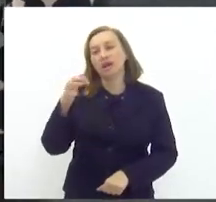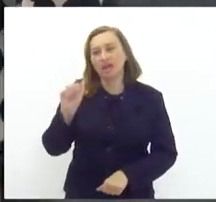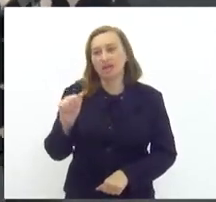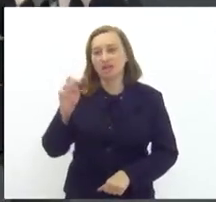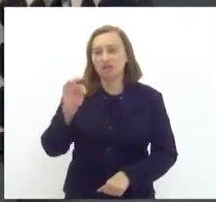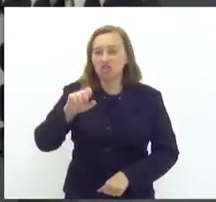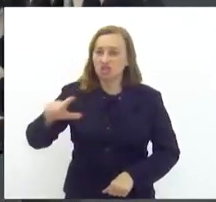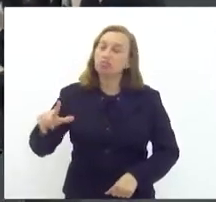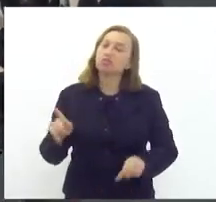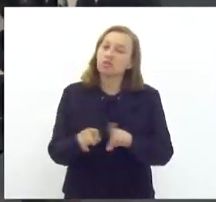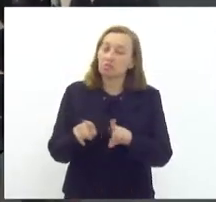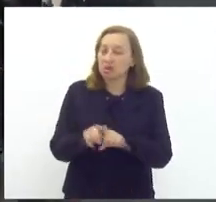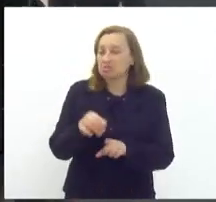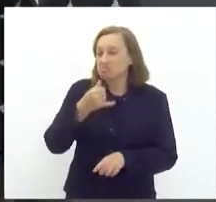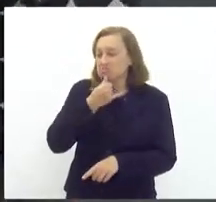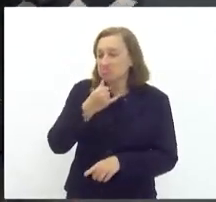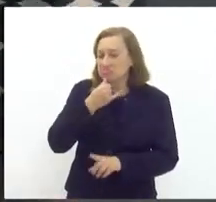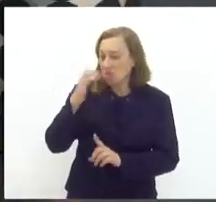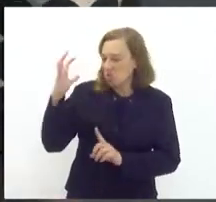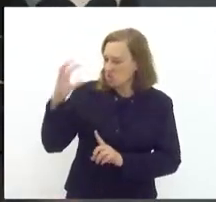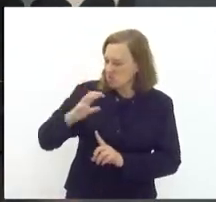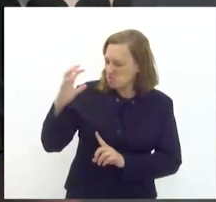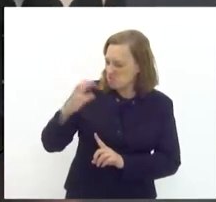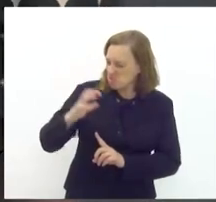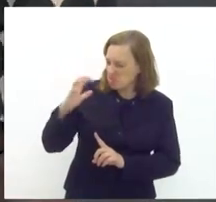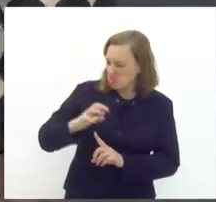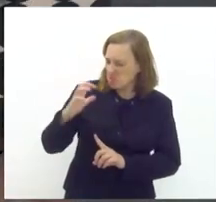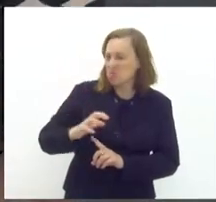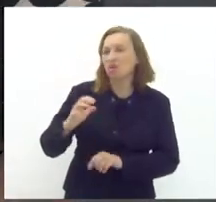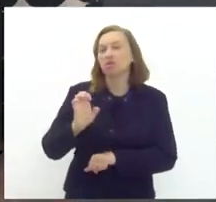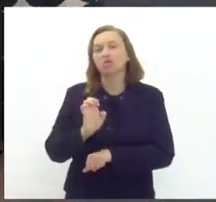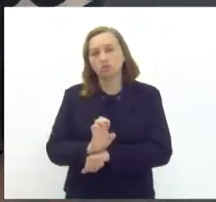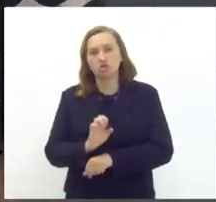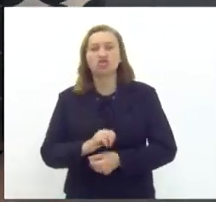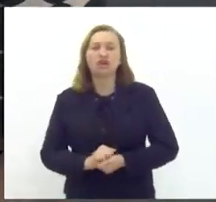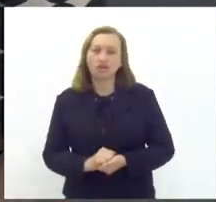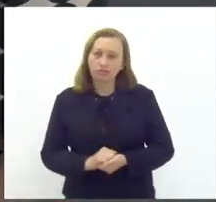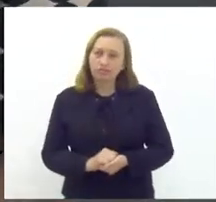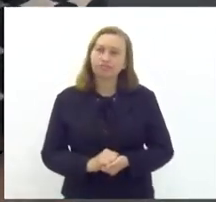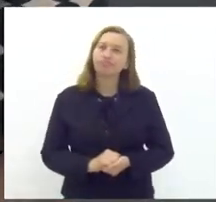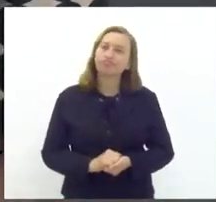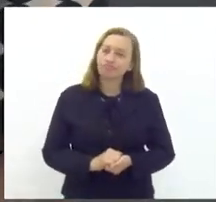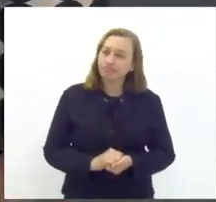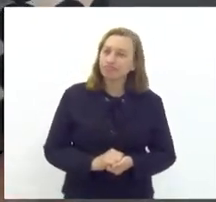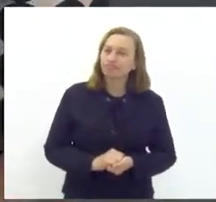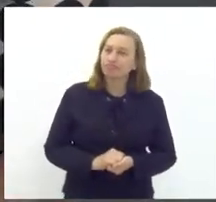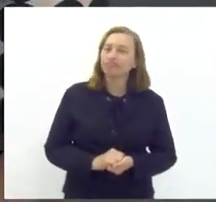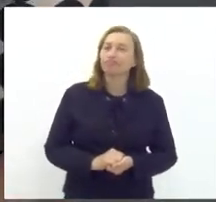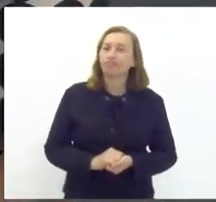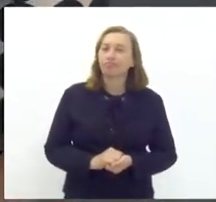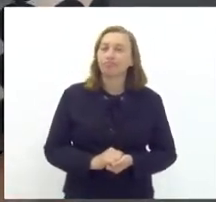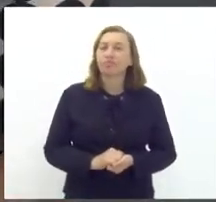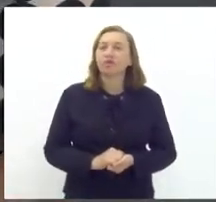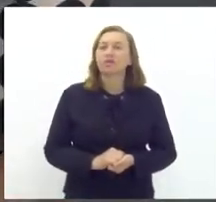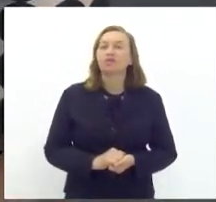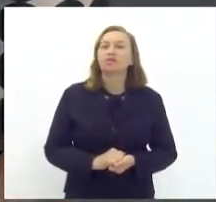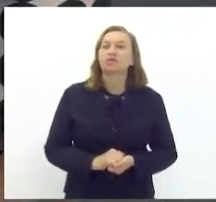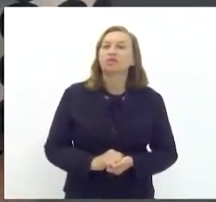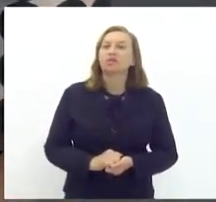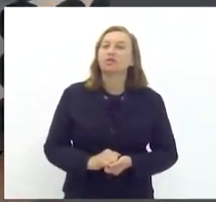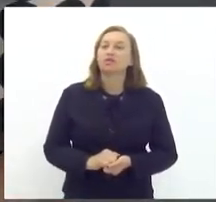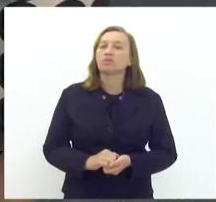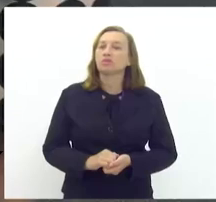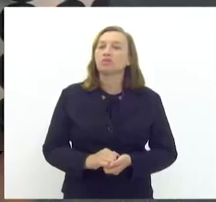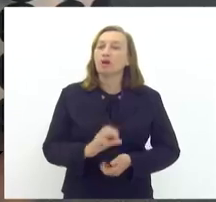me indignava diante da repressão a truculência a violência a covardia com que o braço armado